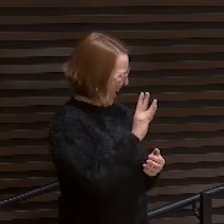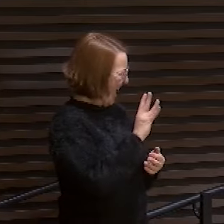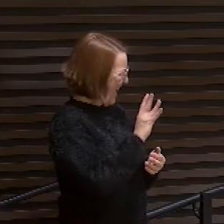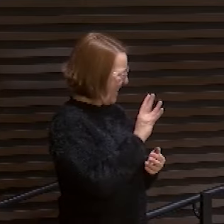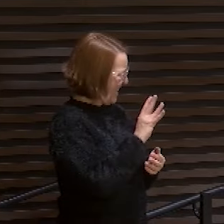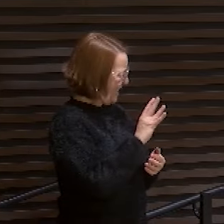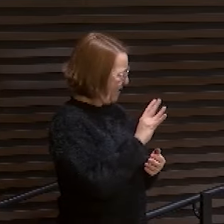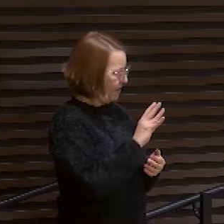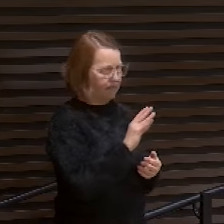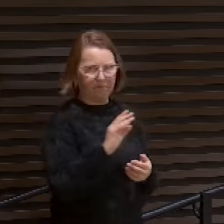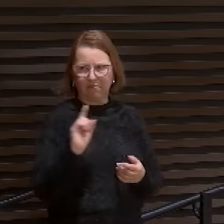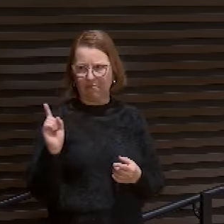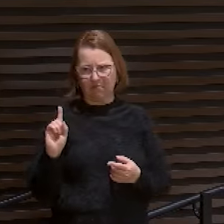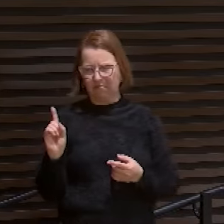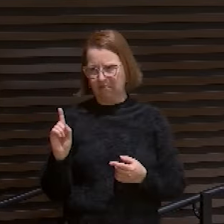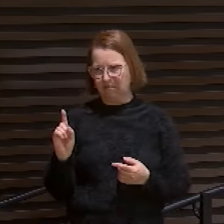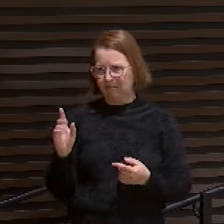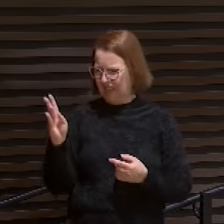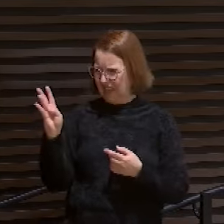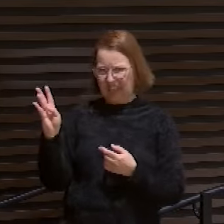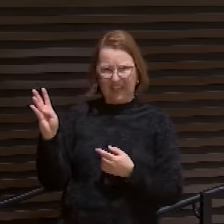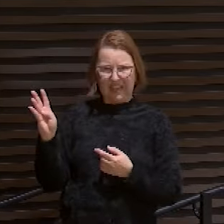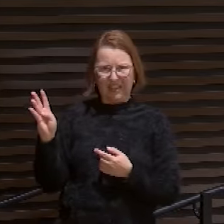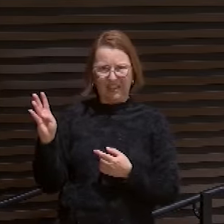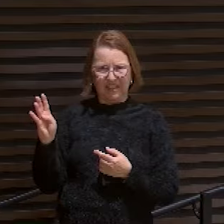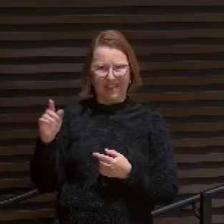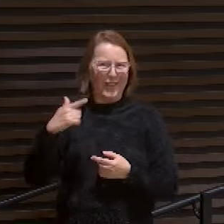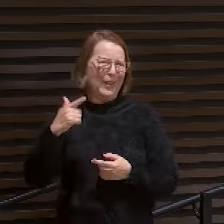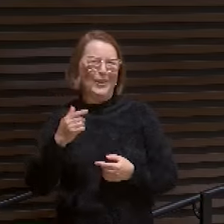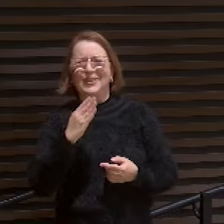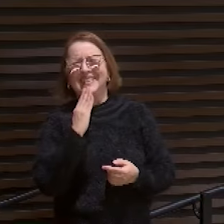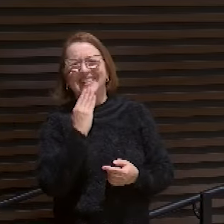Não. A aliança não tinha nenhum defeito.